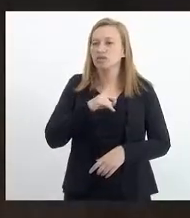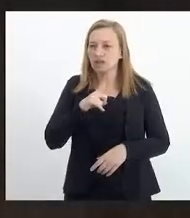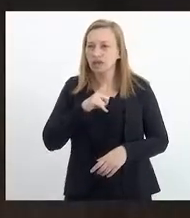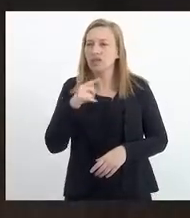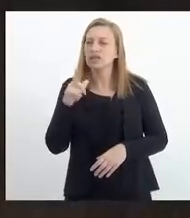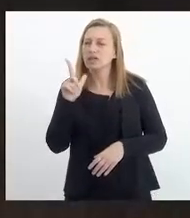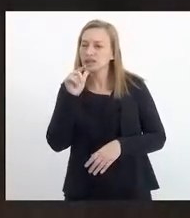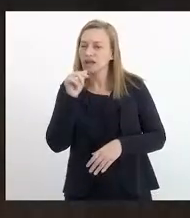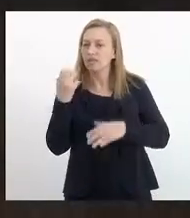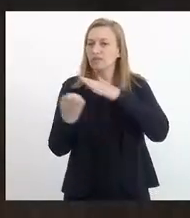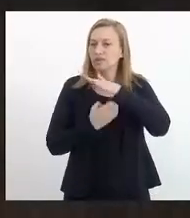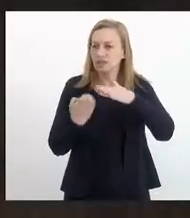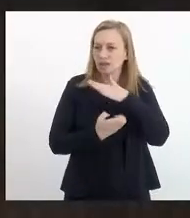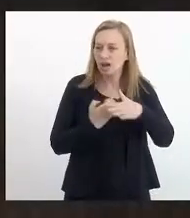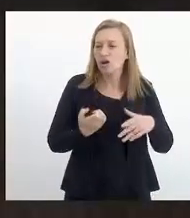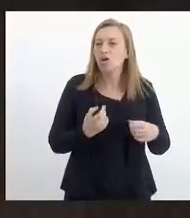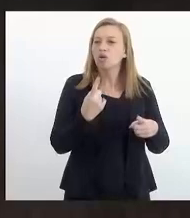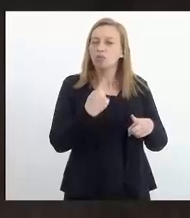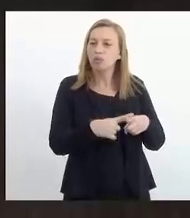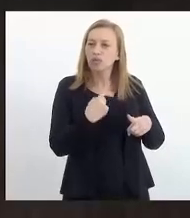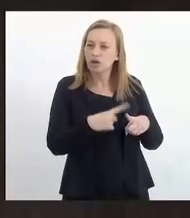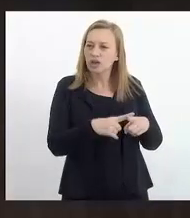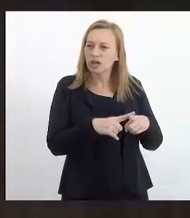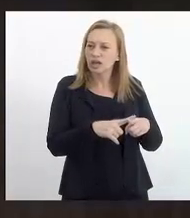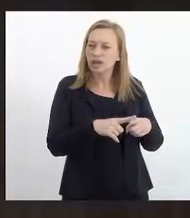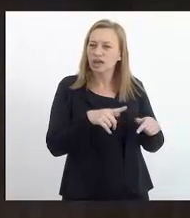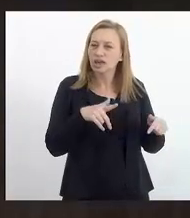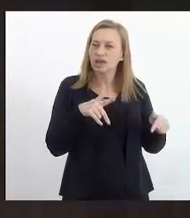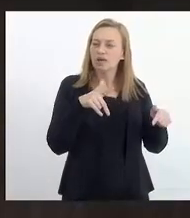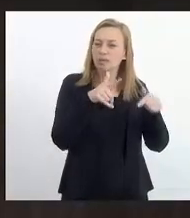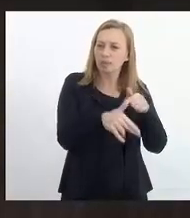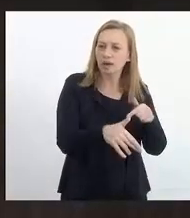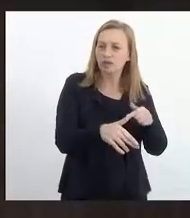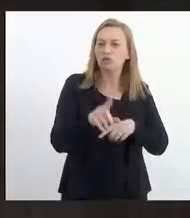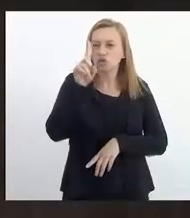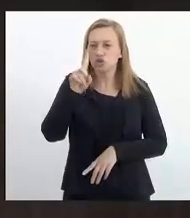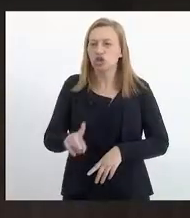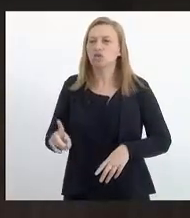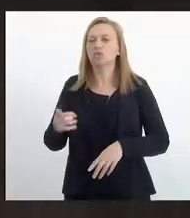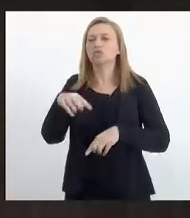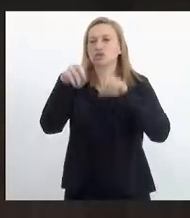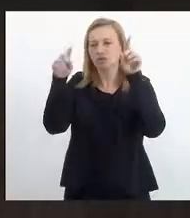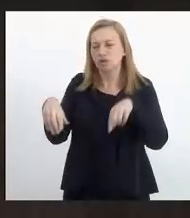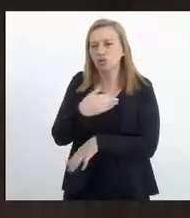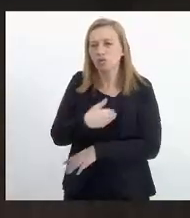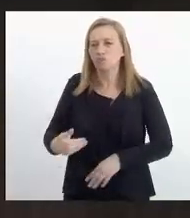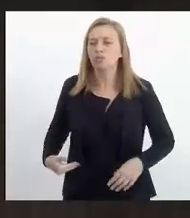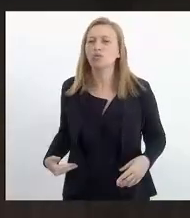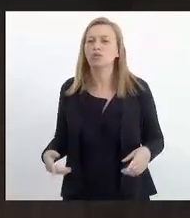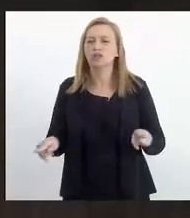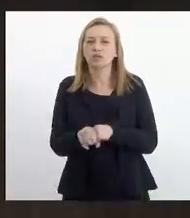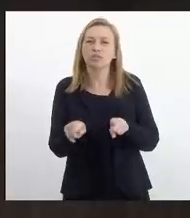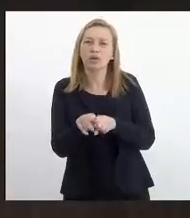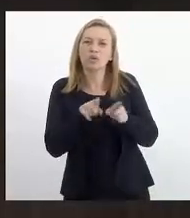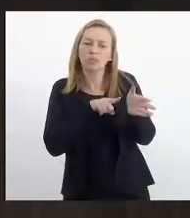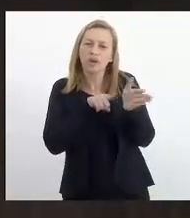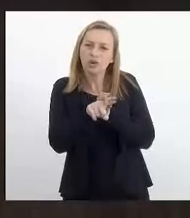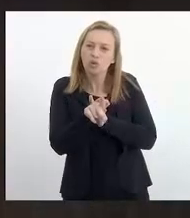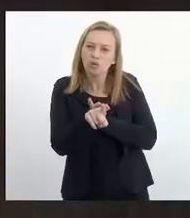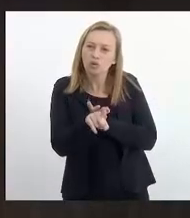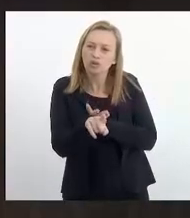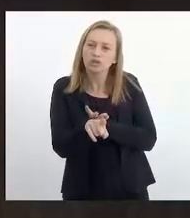vai retirar direito dos servidores e das servidoras públicas? Essa é uma pergunta que fica, essa é uma pergunta também que levo